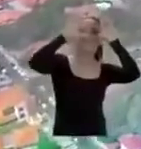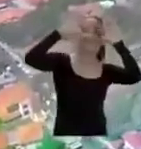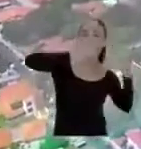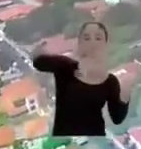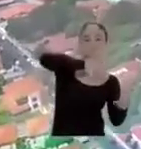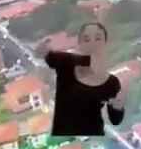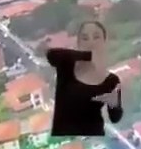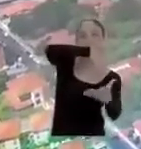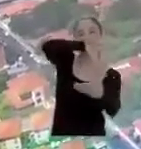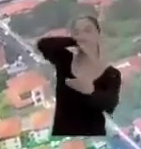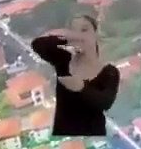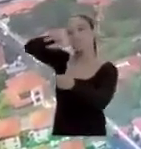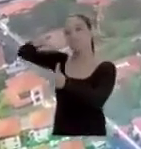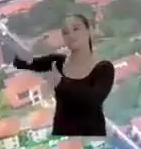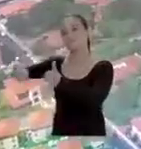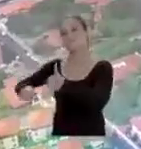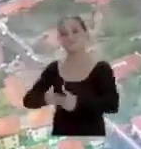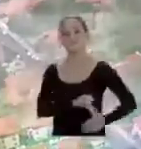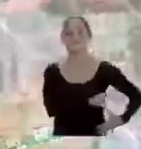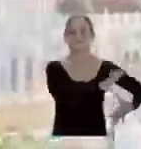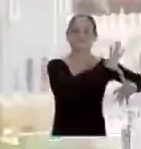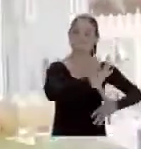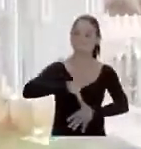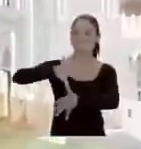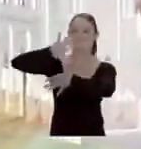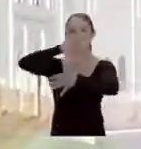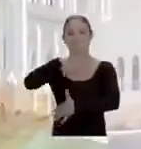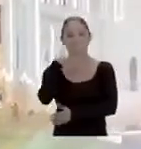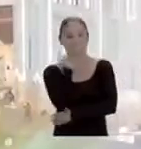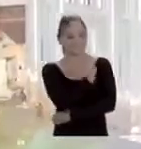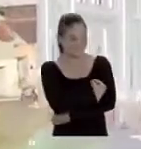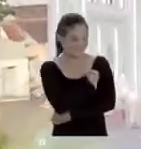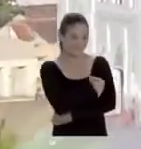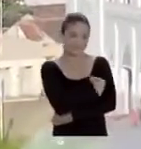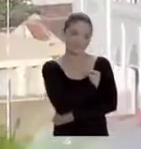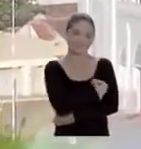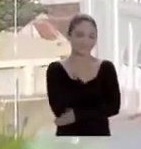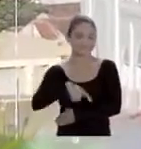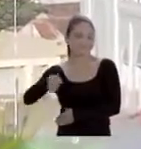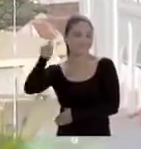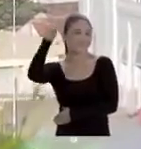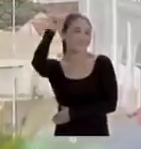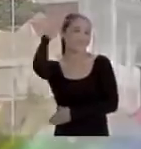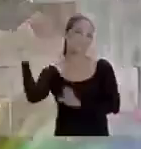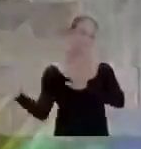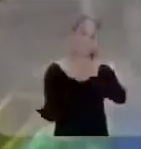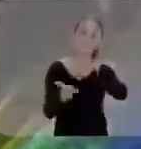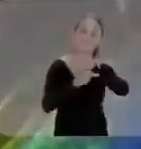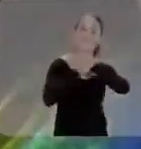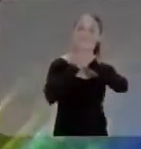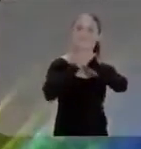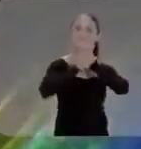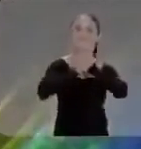Salve terra que aos céus arrebatas nossas almas nos dons que possuis,